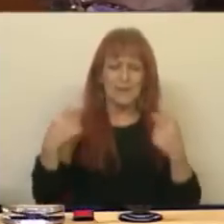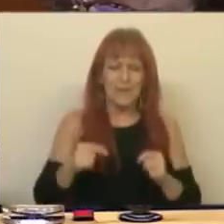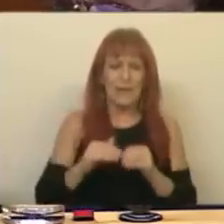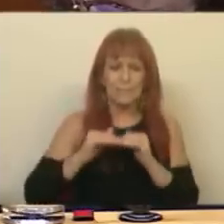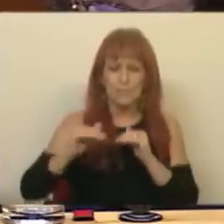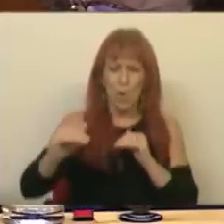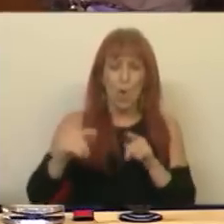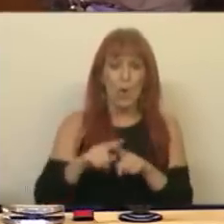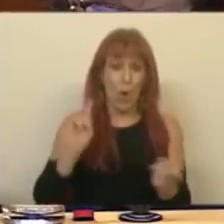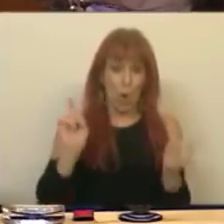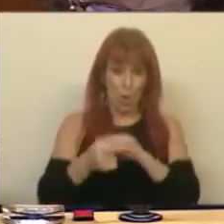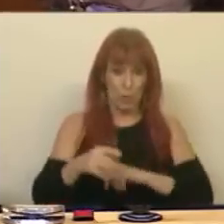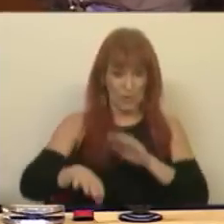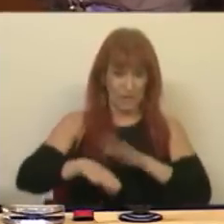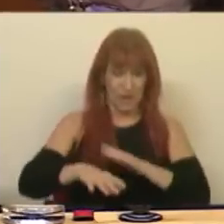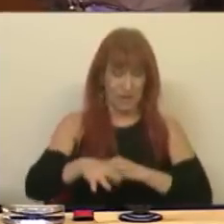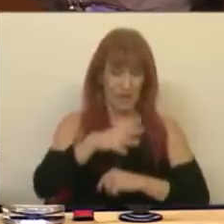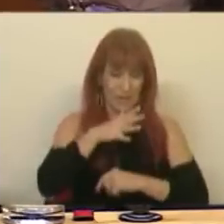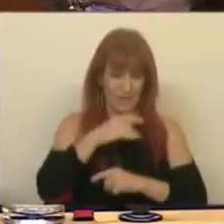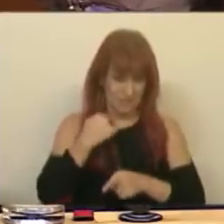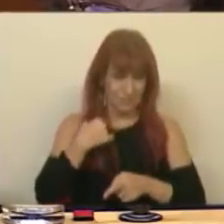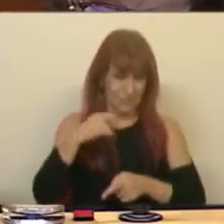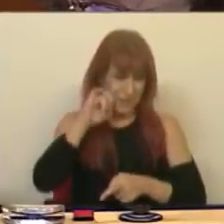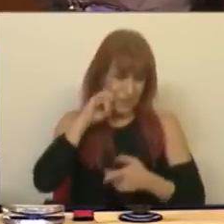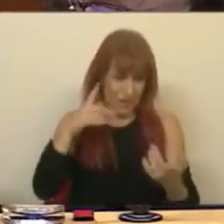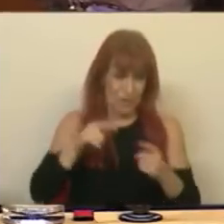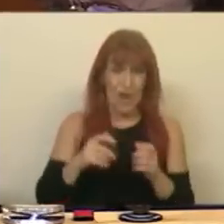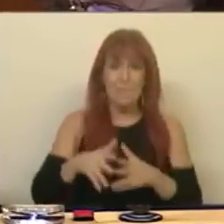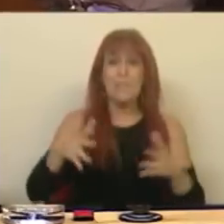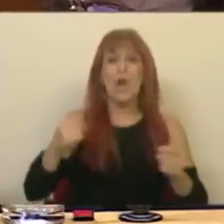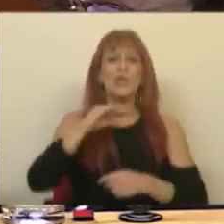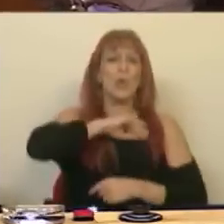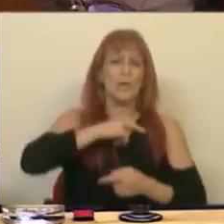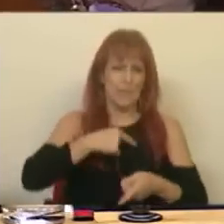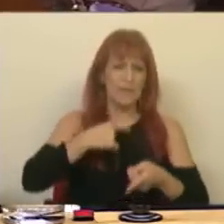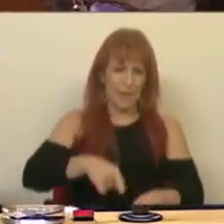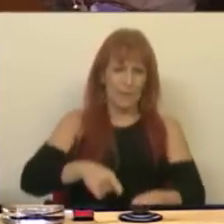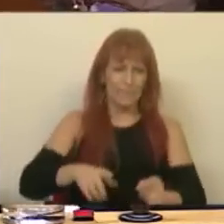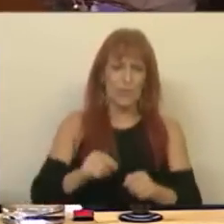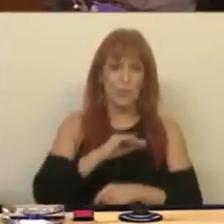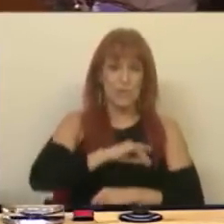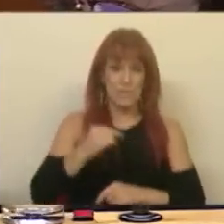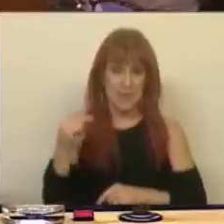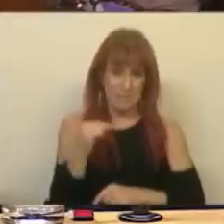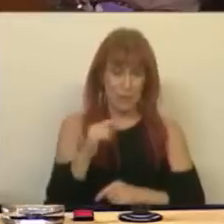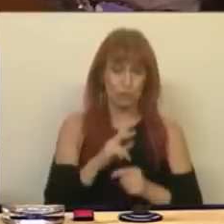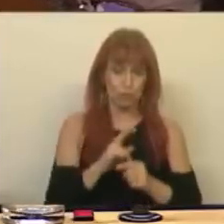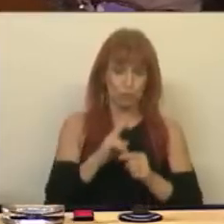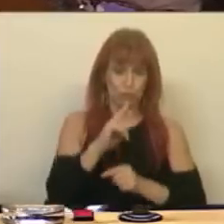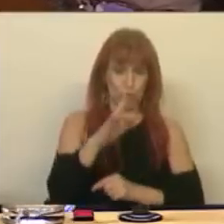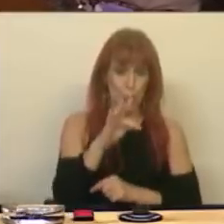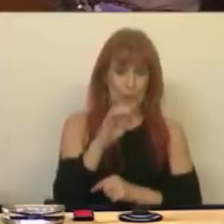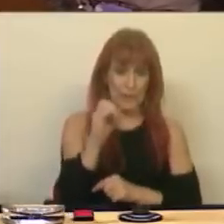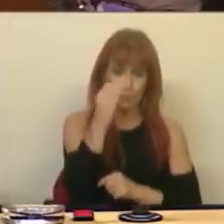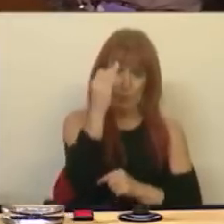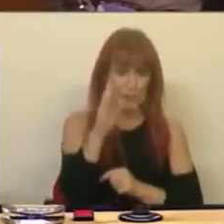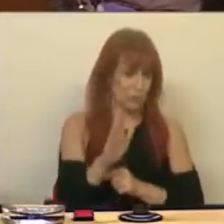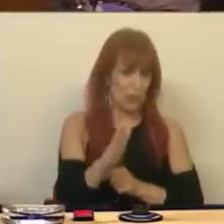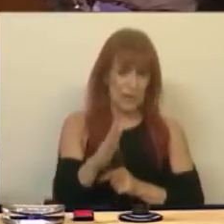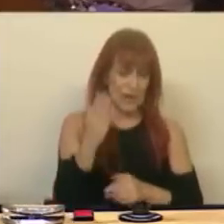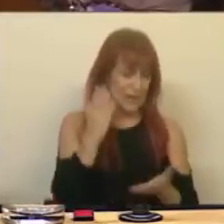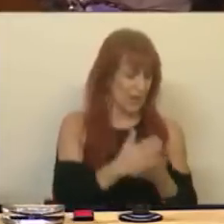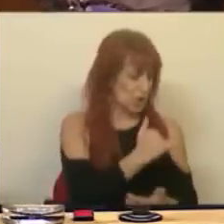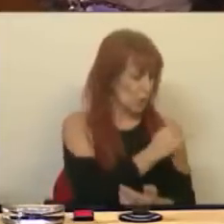sido sustentado ao contrário que a direita sendo defendeu na melhoria dos rendimentos o salário mínimo já subiu 40%